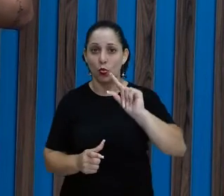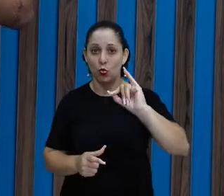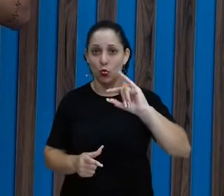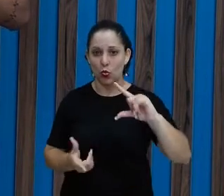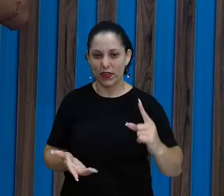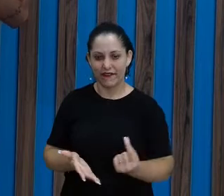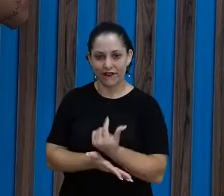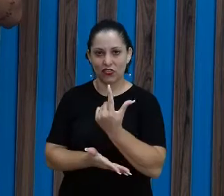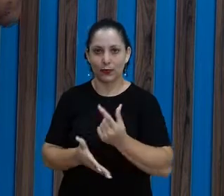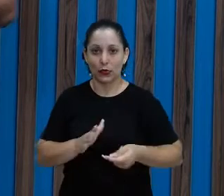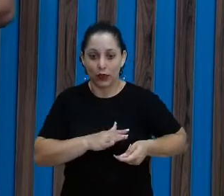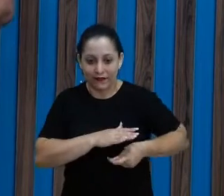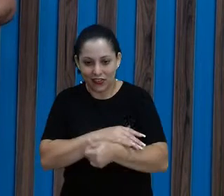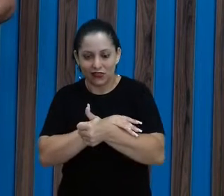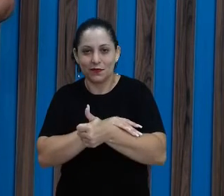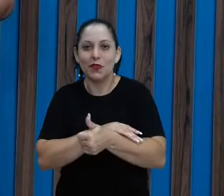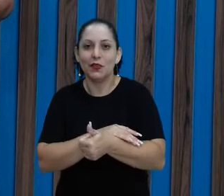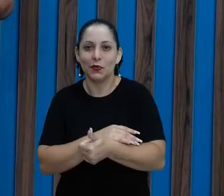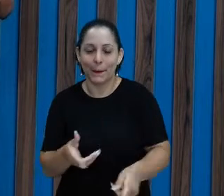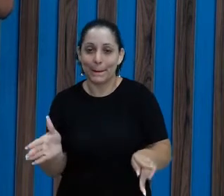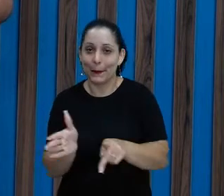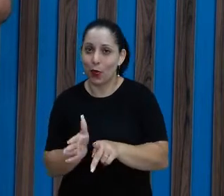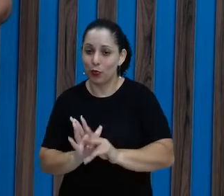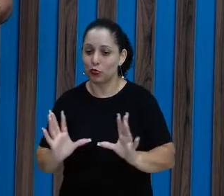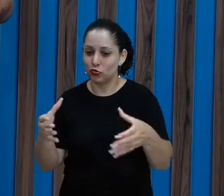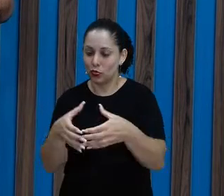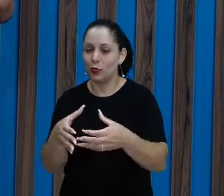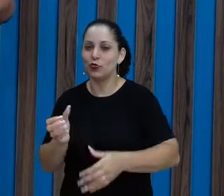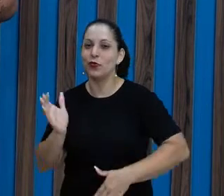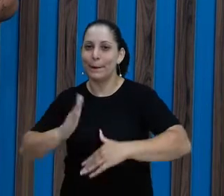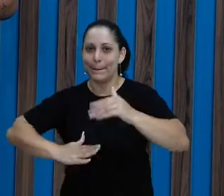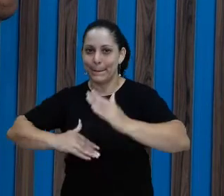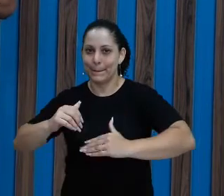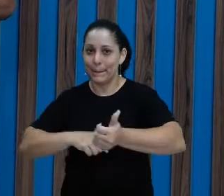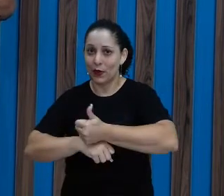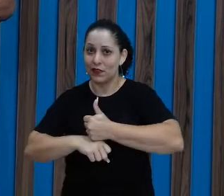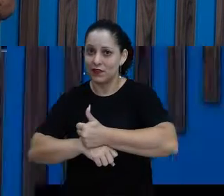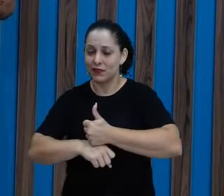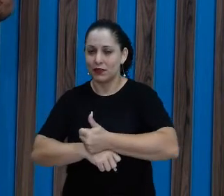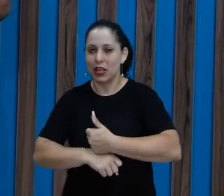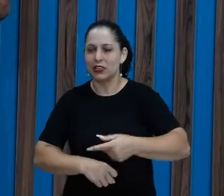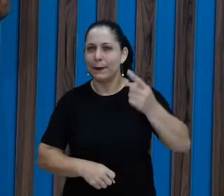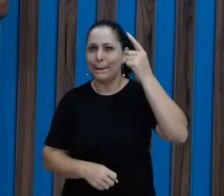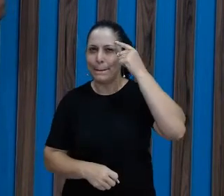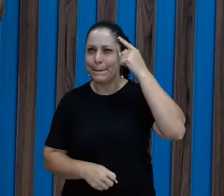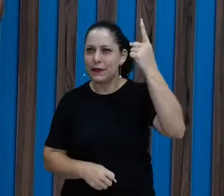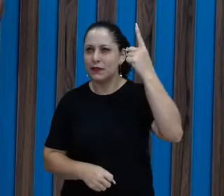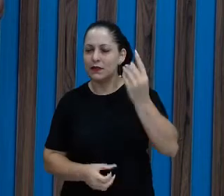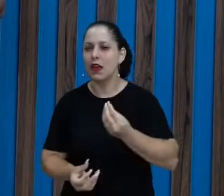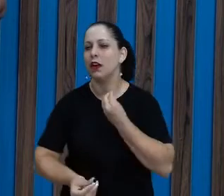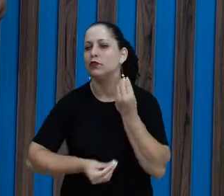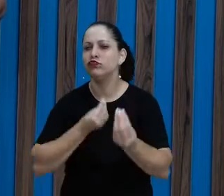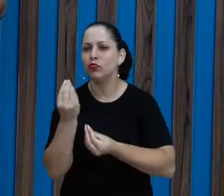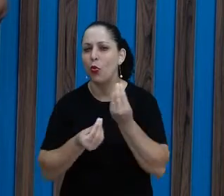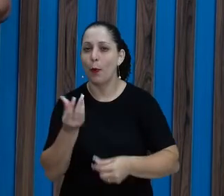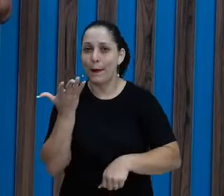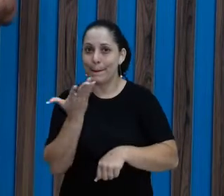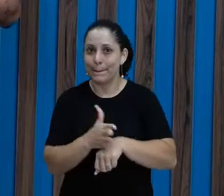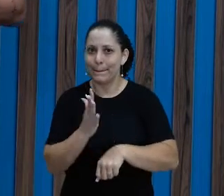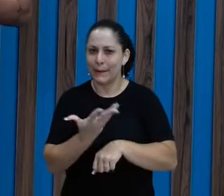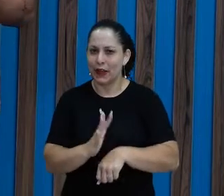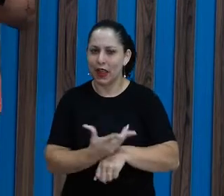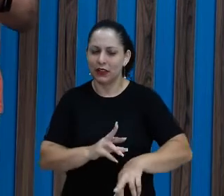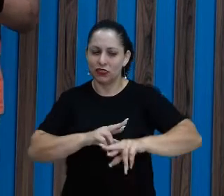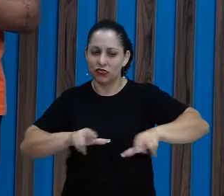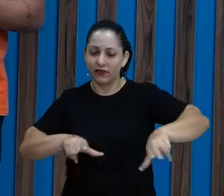nas equipes profissionais. E a gente precisa refletir e ver como é que essas práticas não profissionais estão